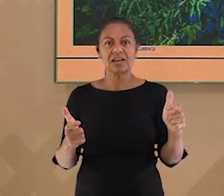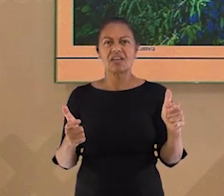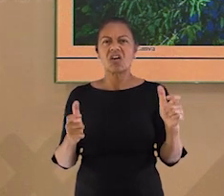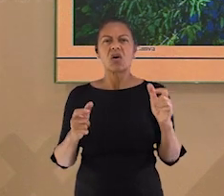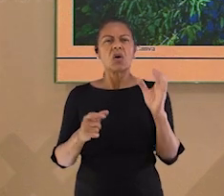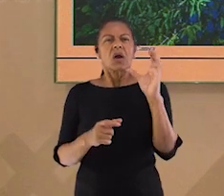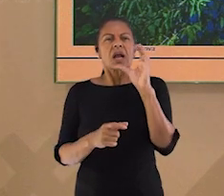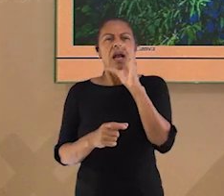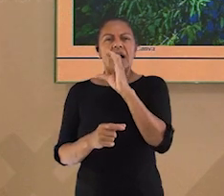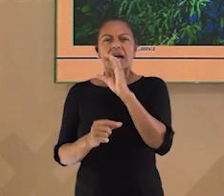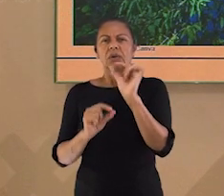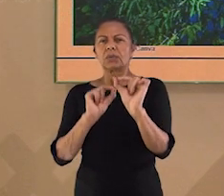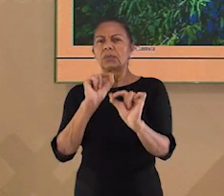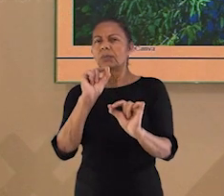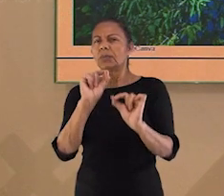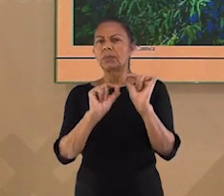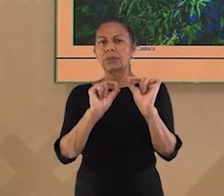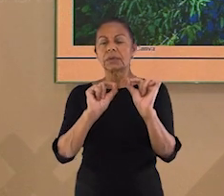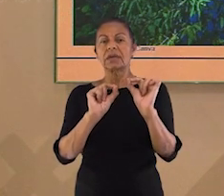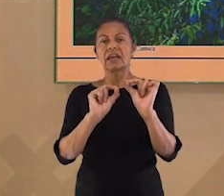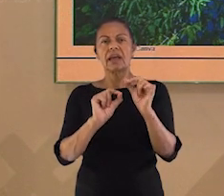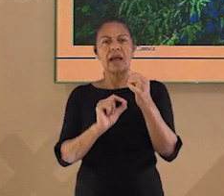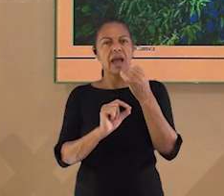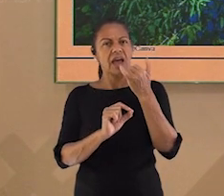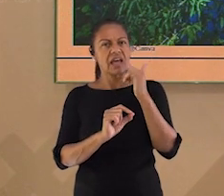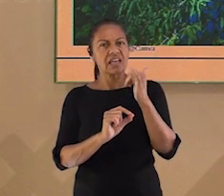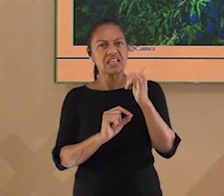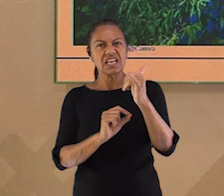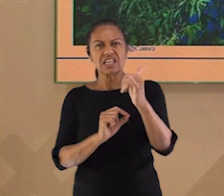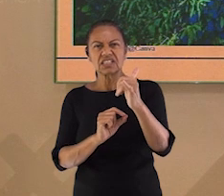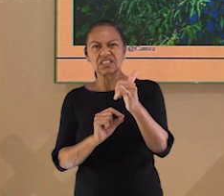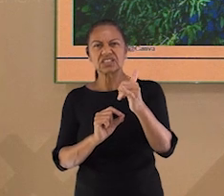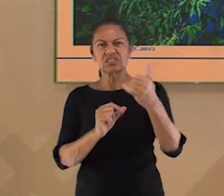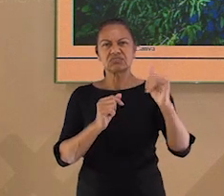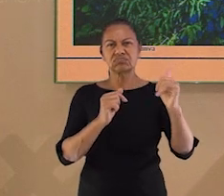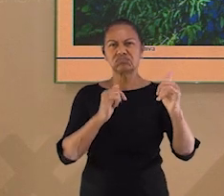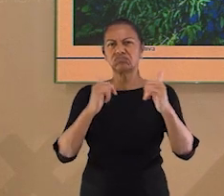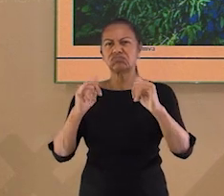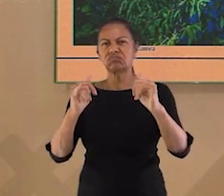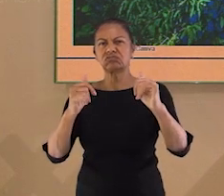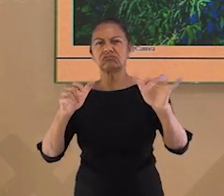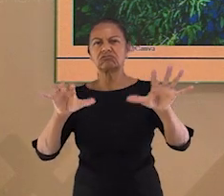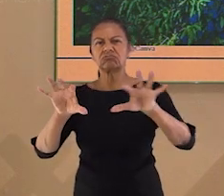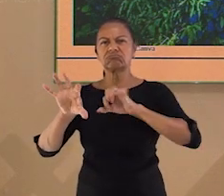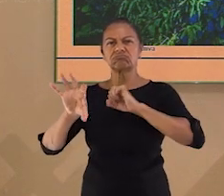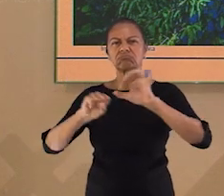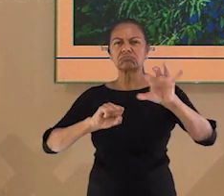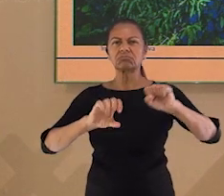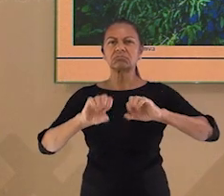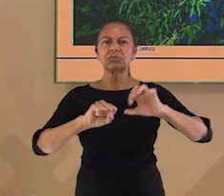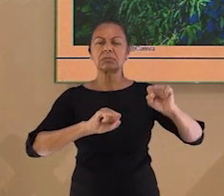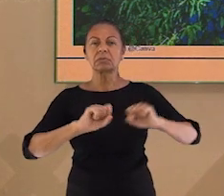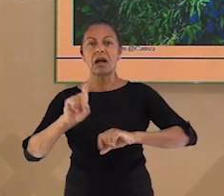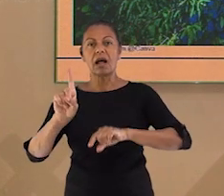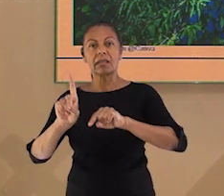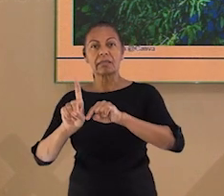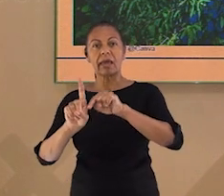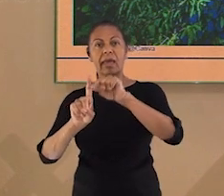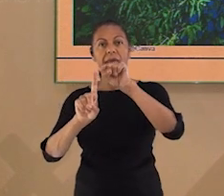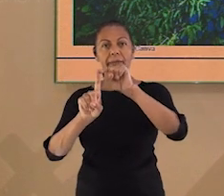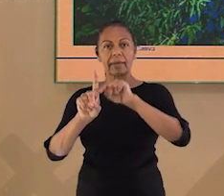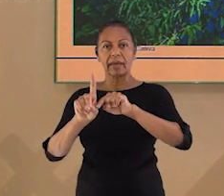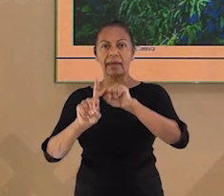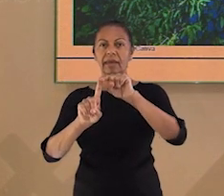como sendo uma energia térmica em trânsito que flui de um corpo para o outro em razão da diferença de